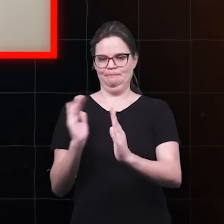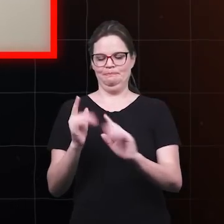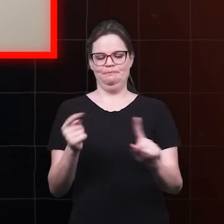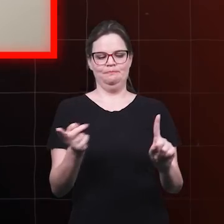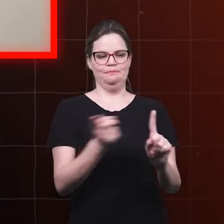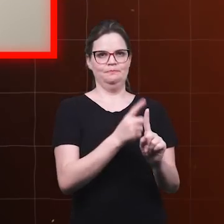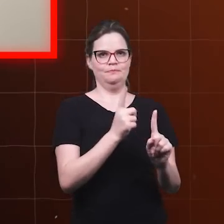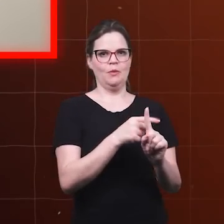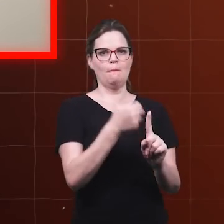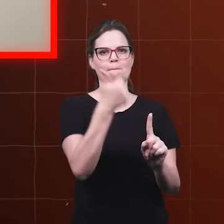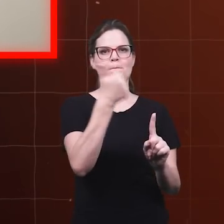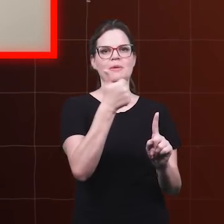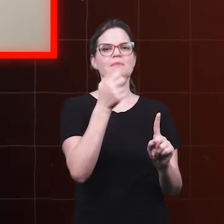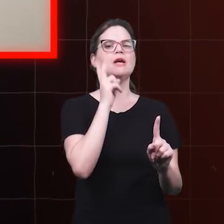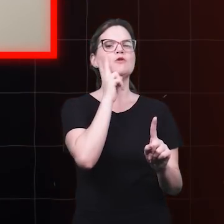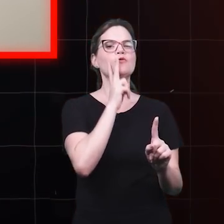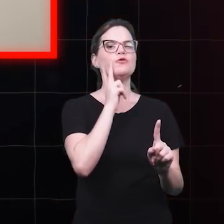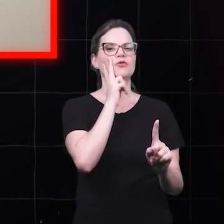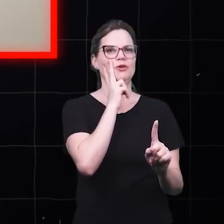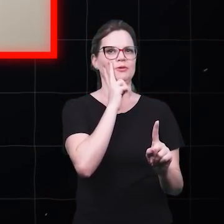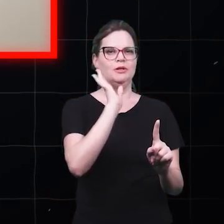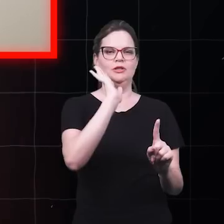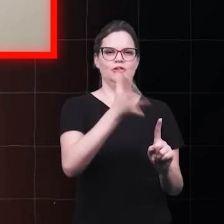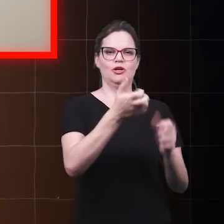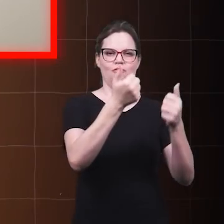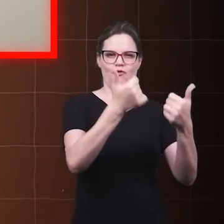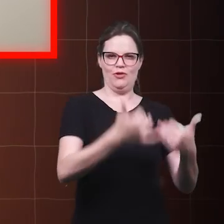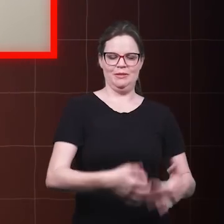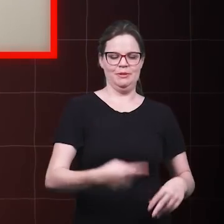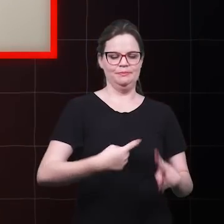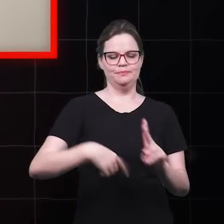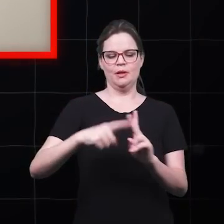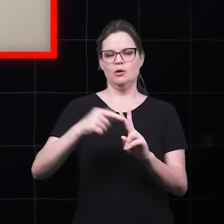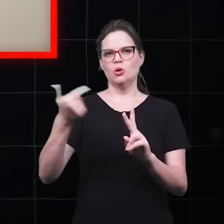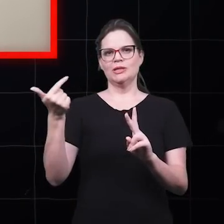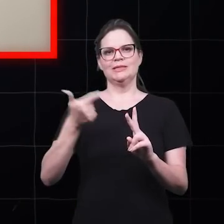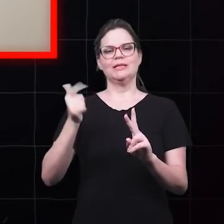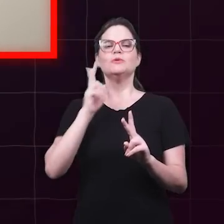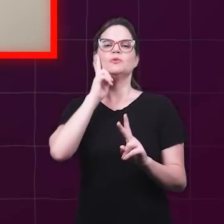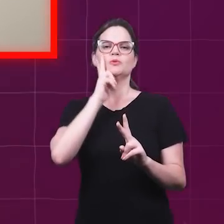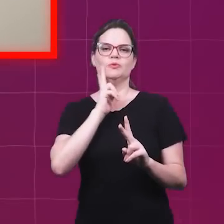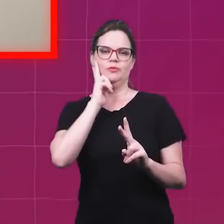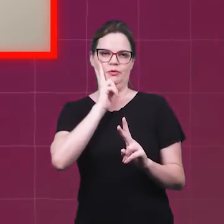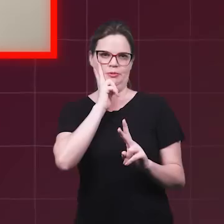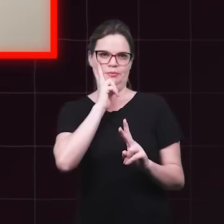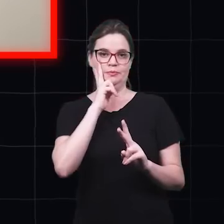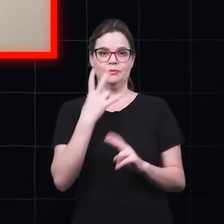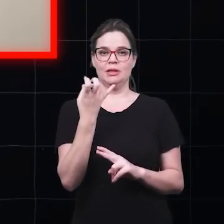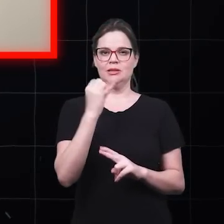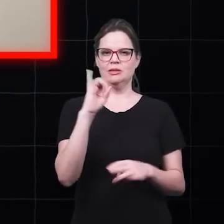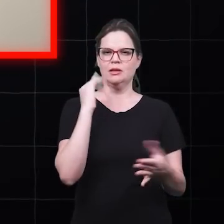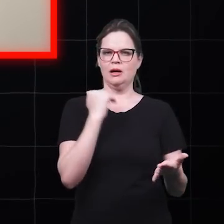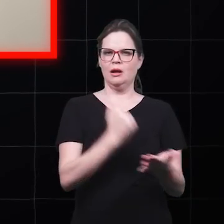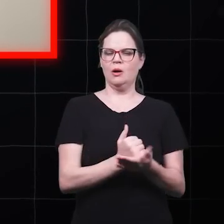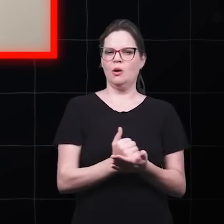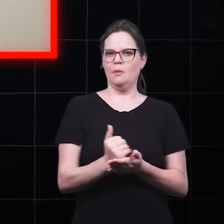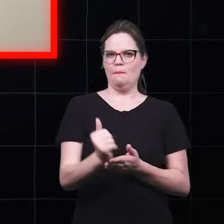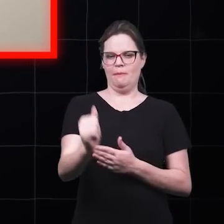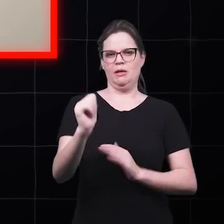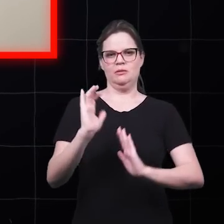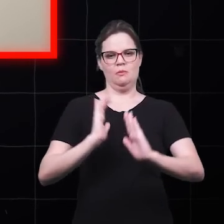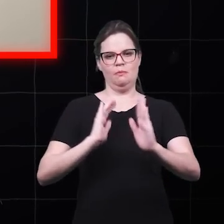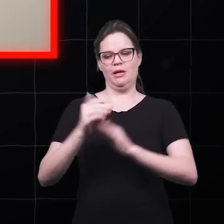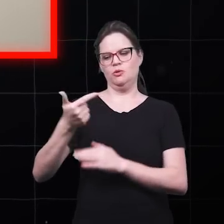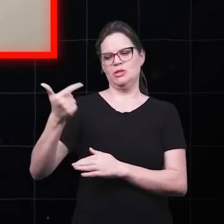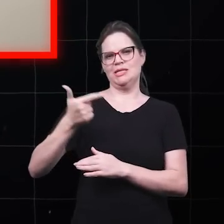que é o período do primeiro vinho, que já foi tratado, e do segundo vinho. Então, quando começa esse período do segundo vinho